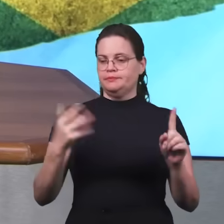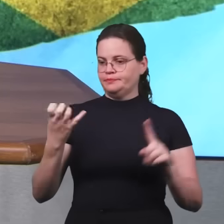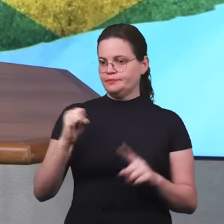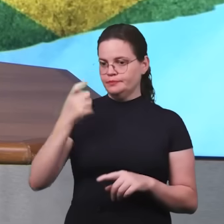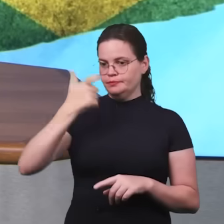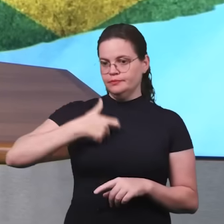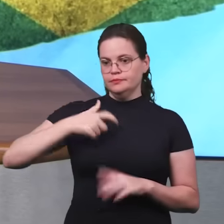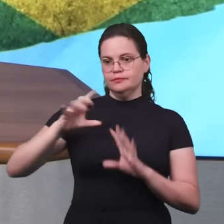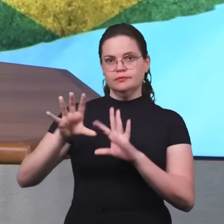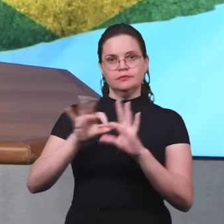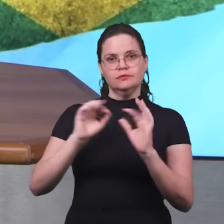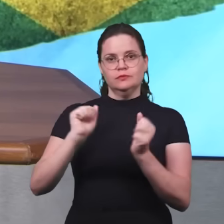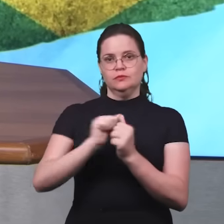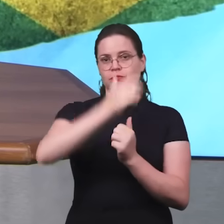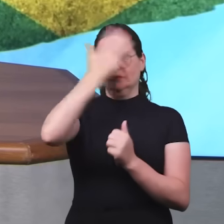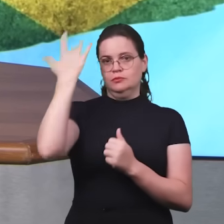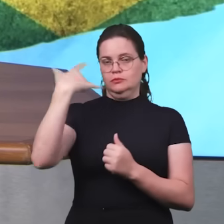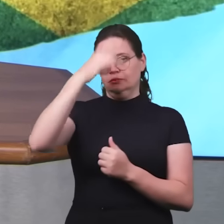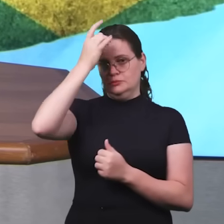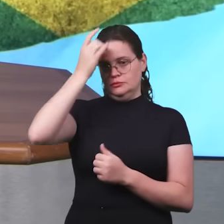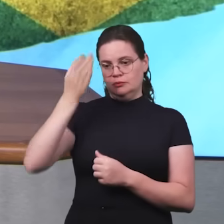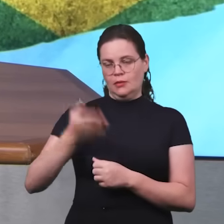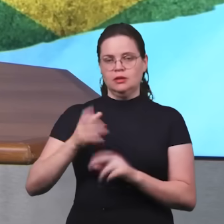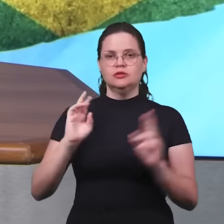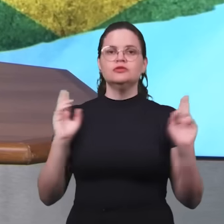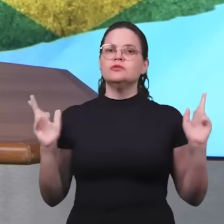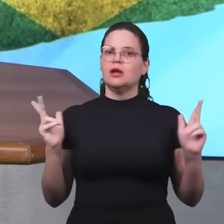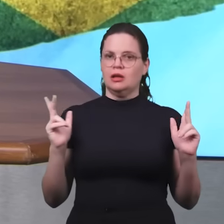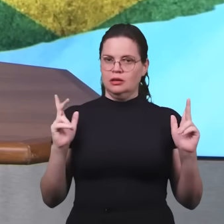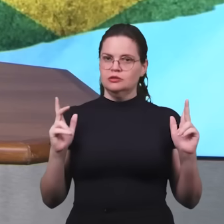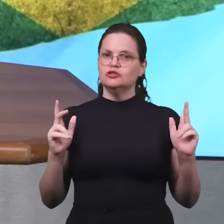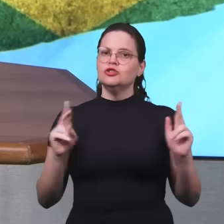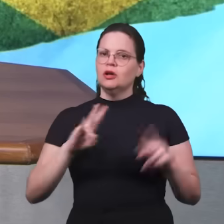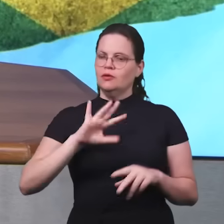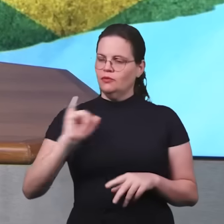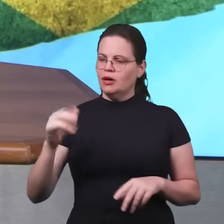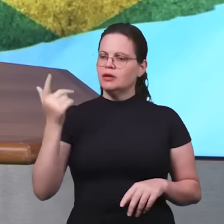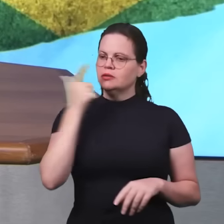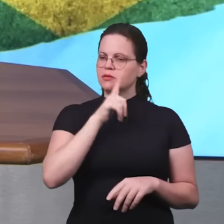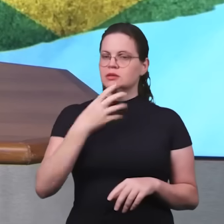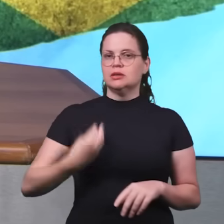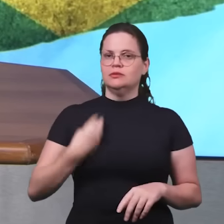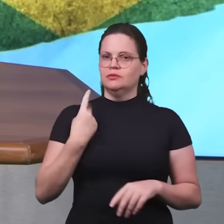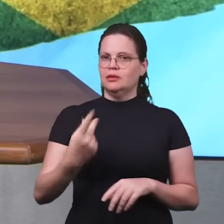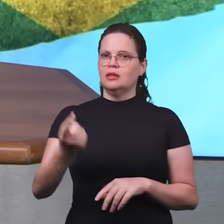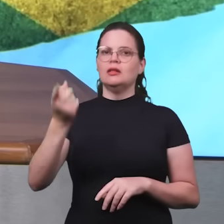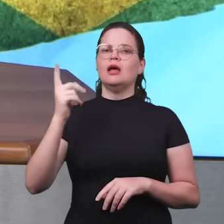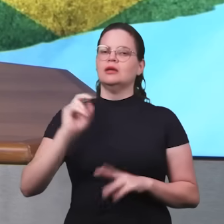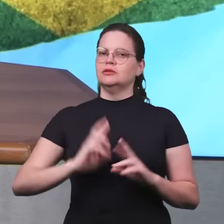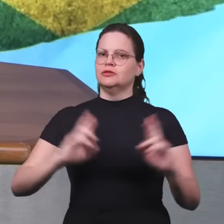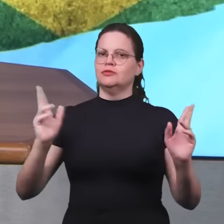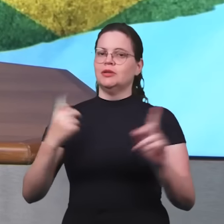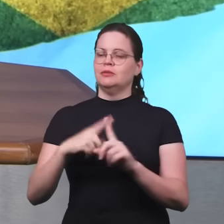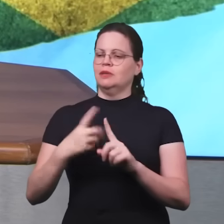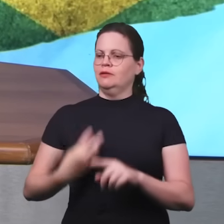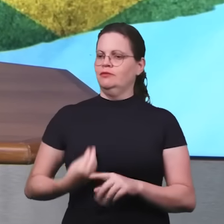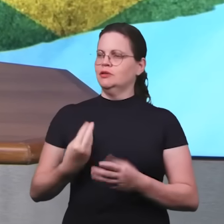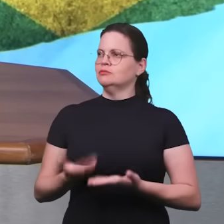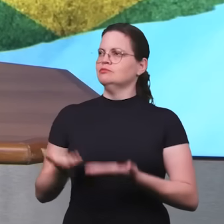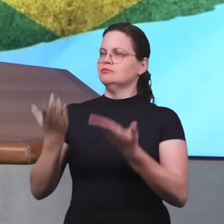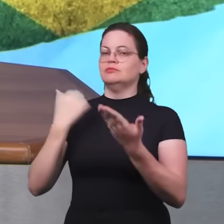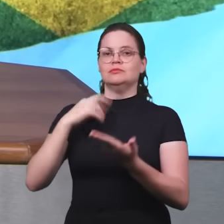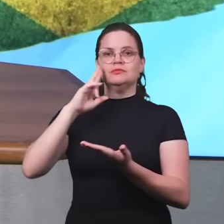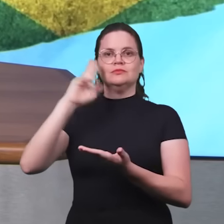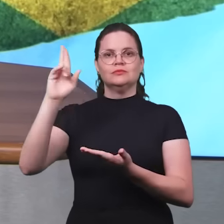que semeia no Espírito, esse não, esse vai colher vida eterna, uma